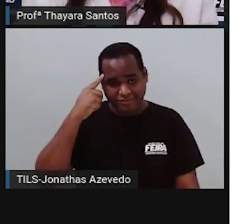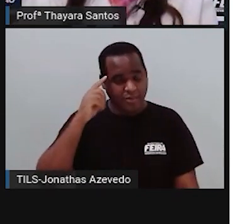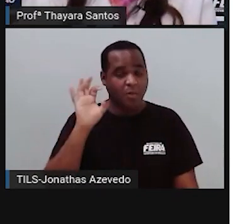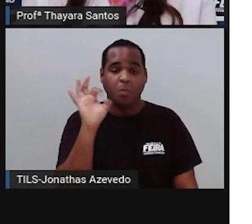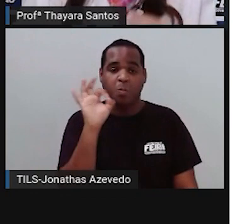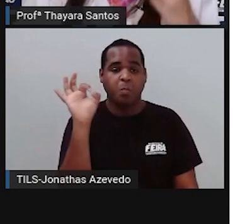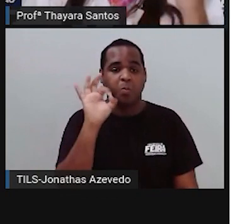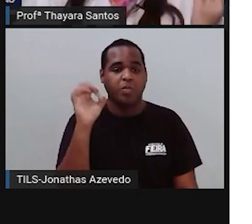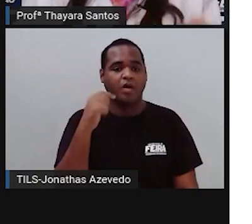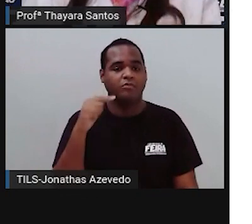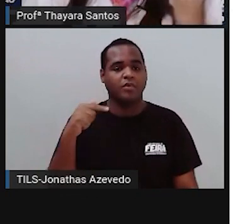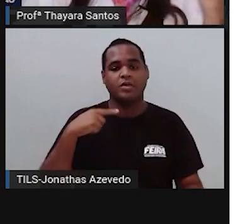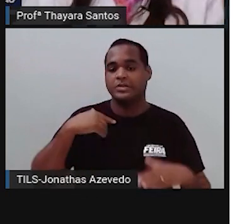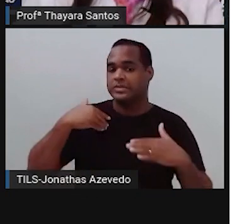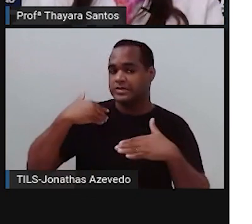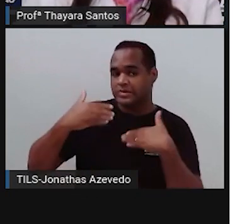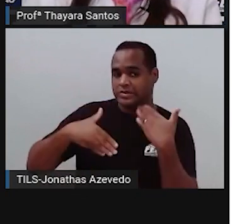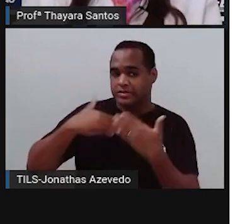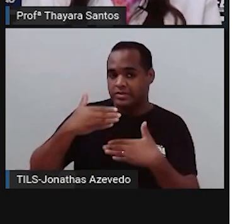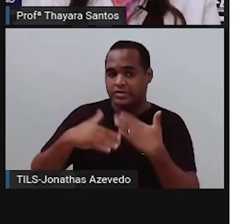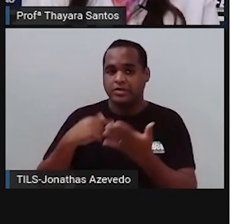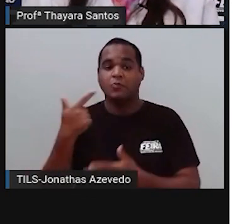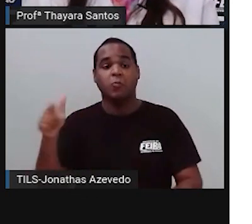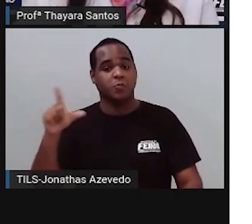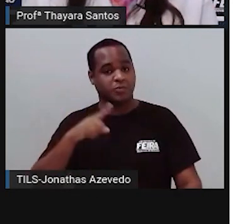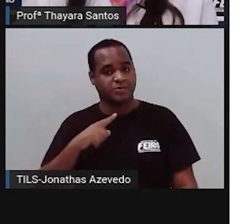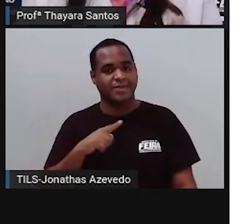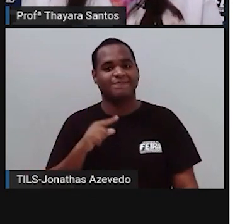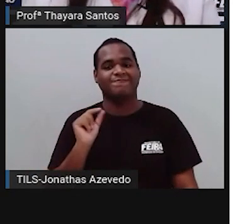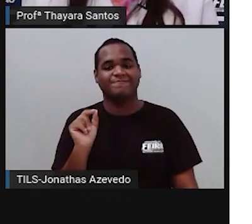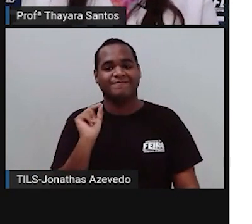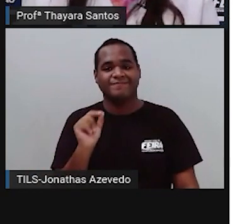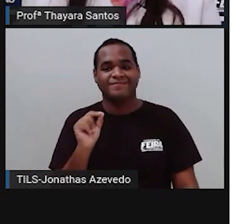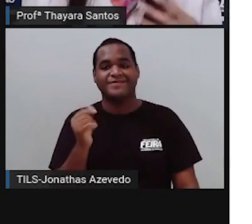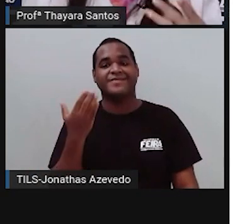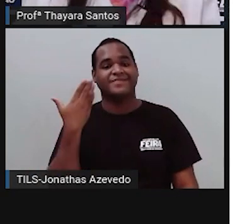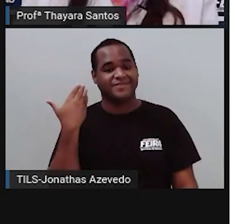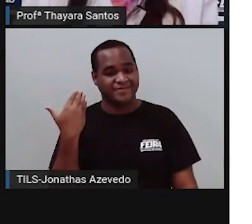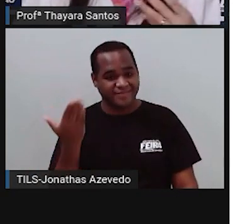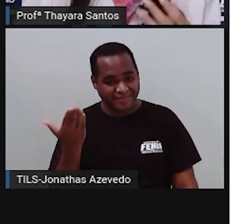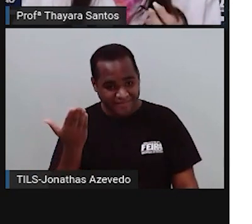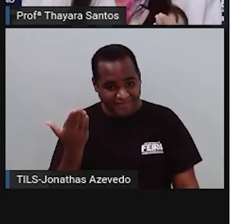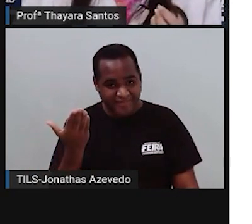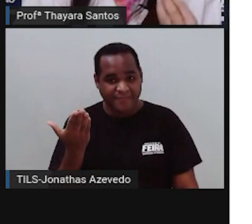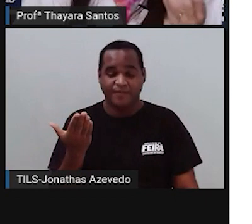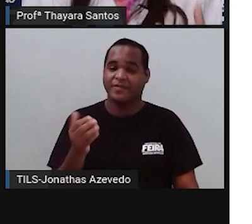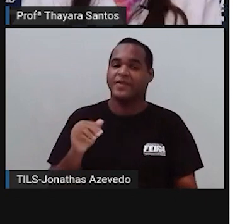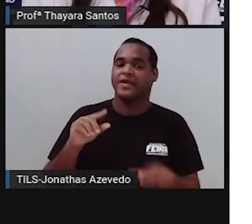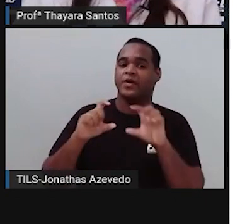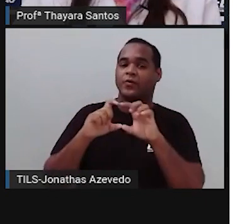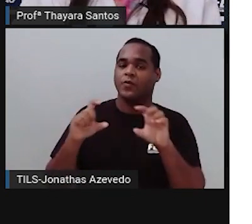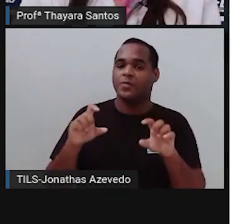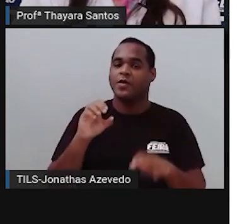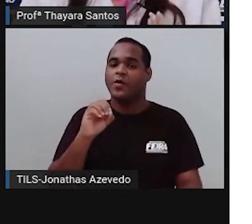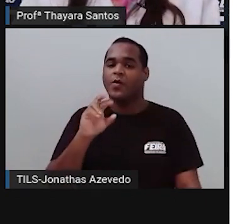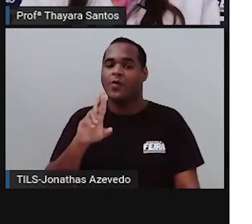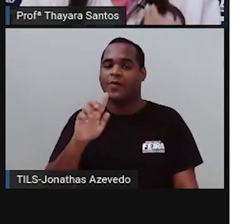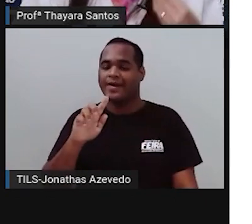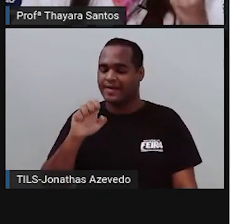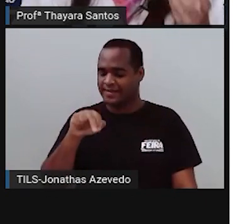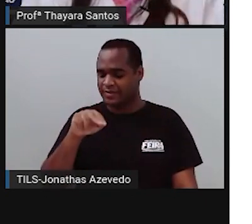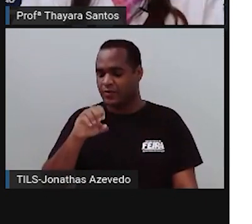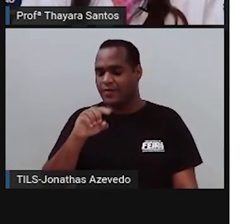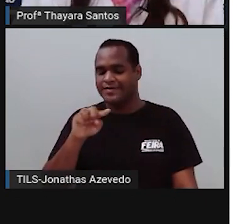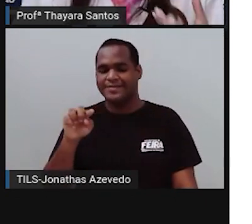essa forma a partir da próxima etapa, que é justamente o que a gente chama de organogênese. O que é